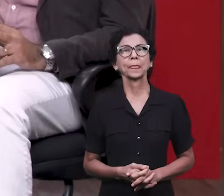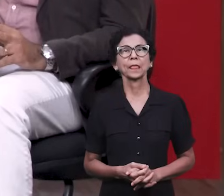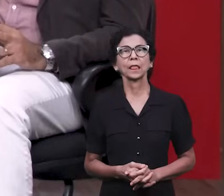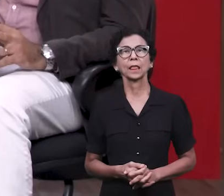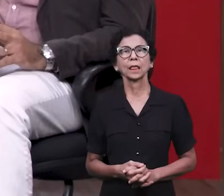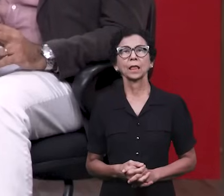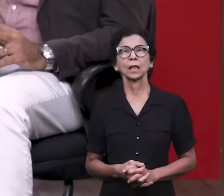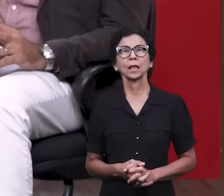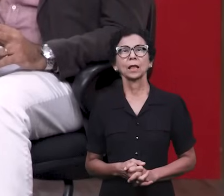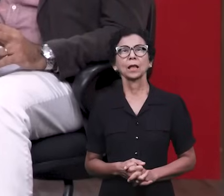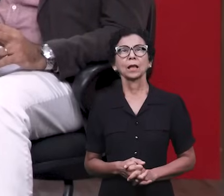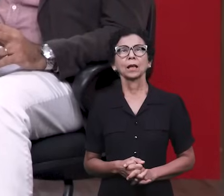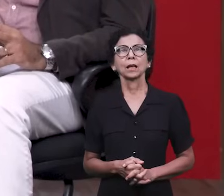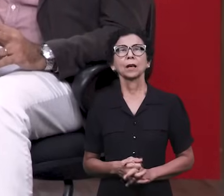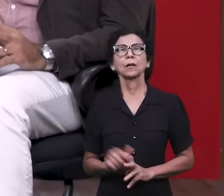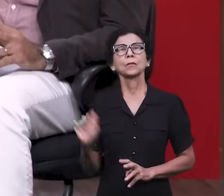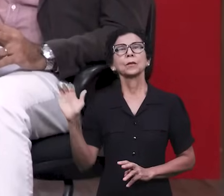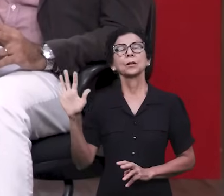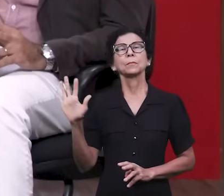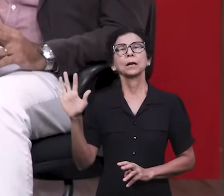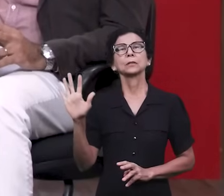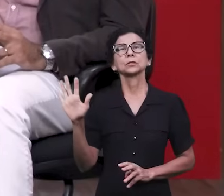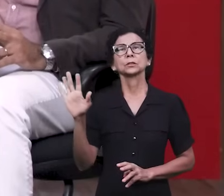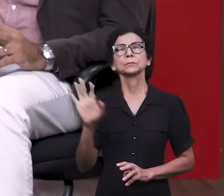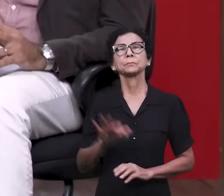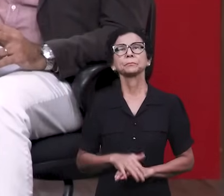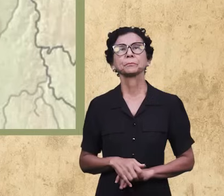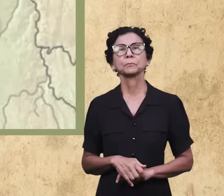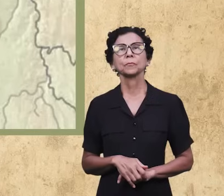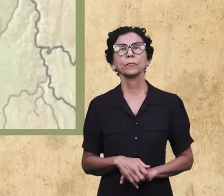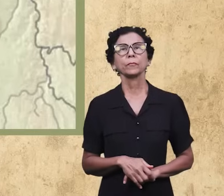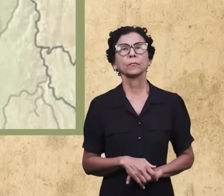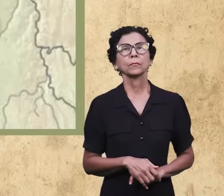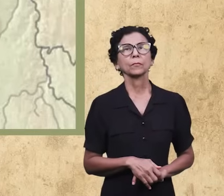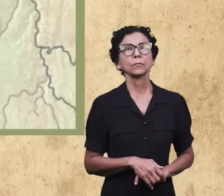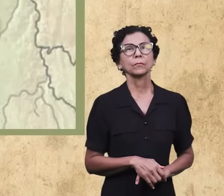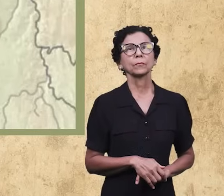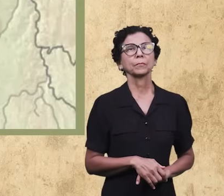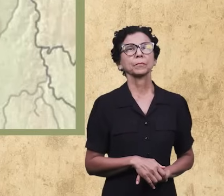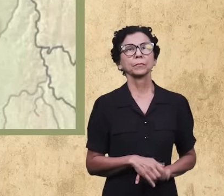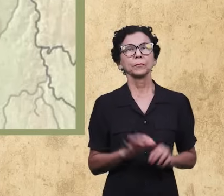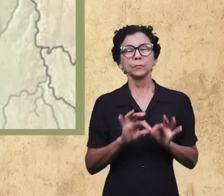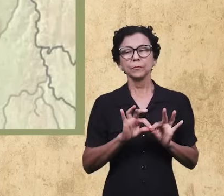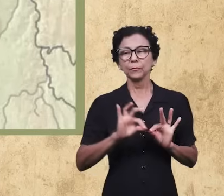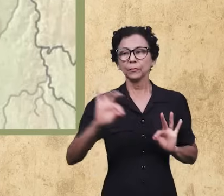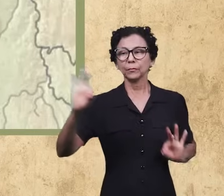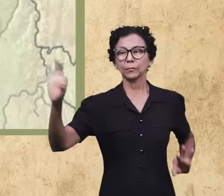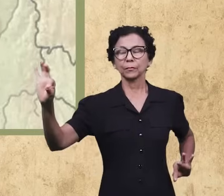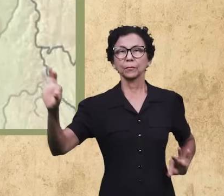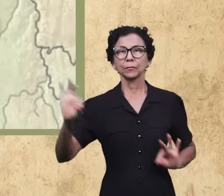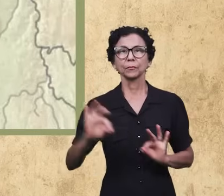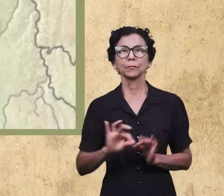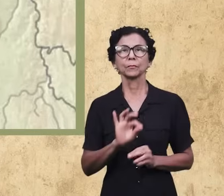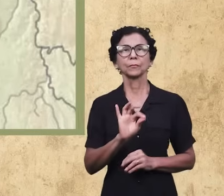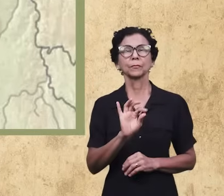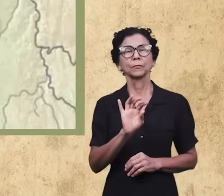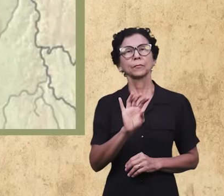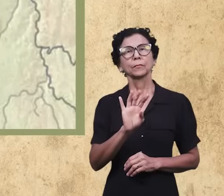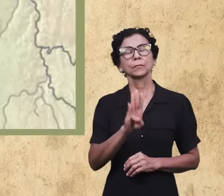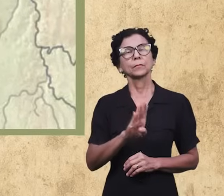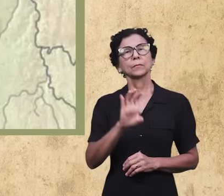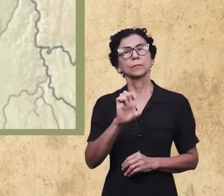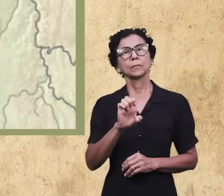onde Abraão estava, não é, e foi sacrificar, era de Berseba ao